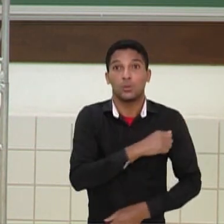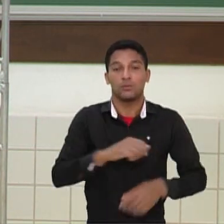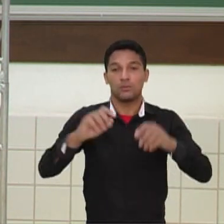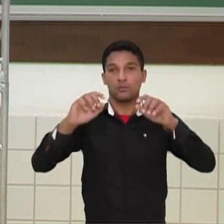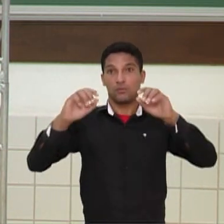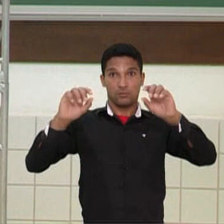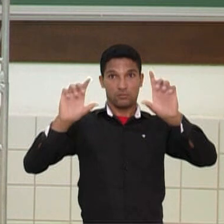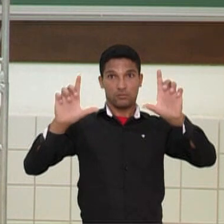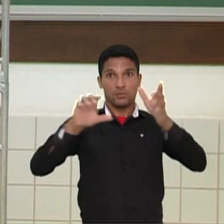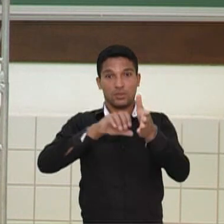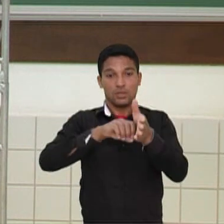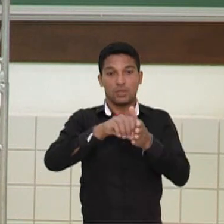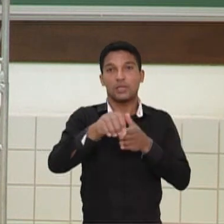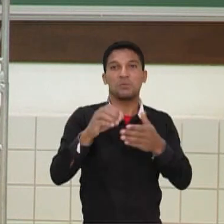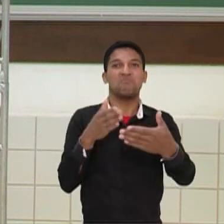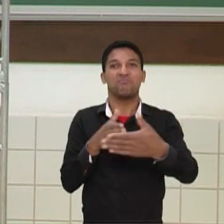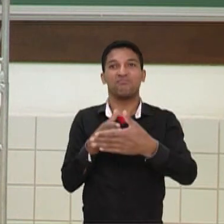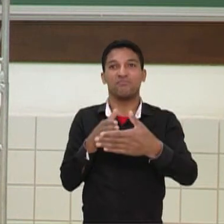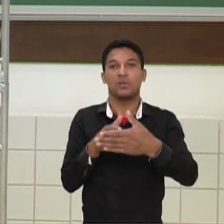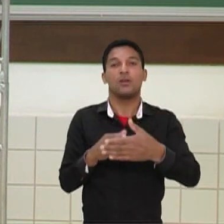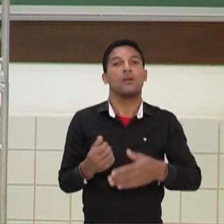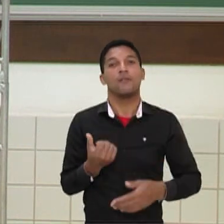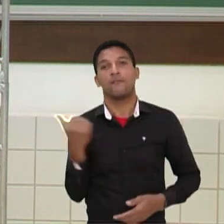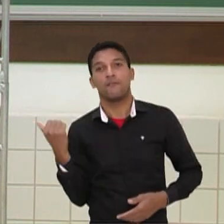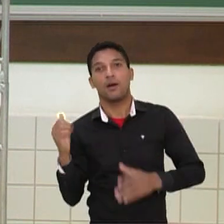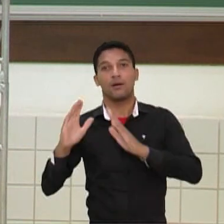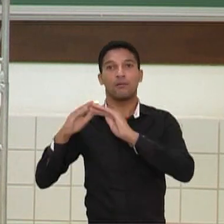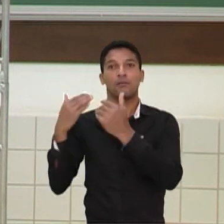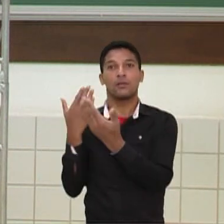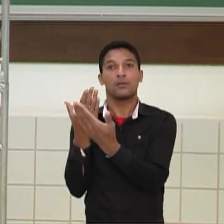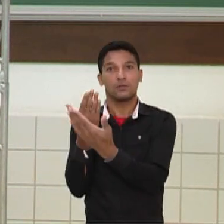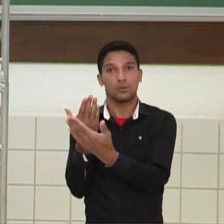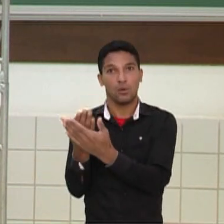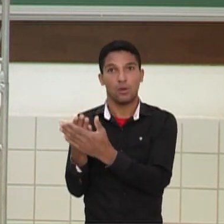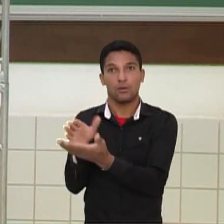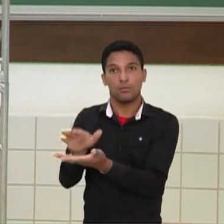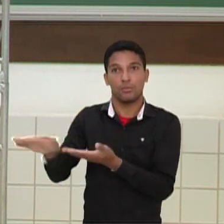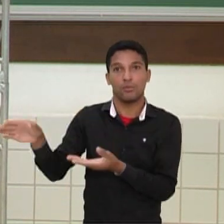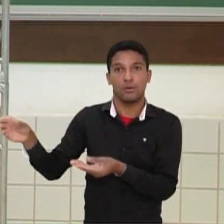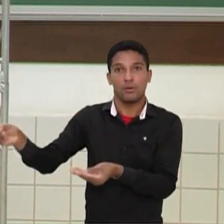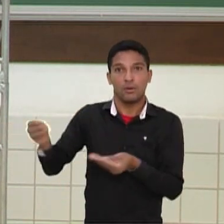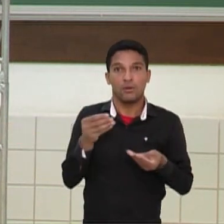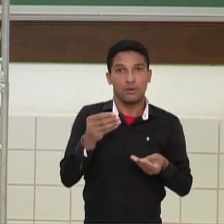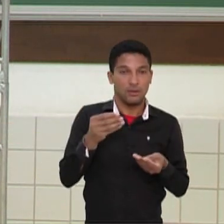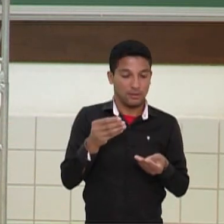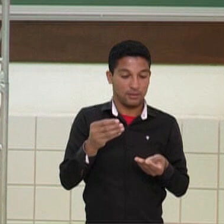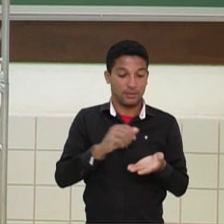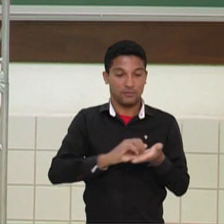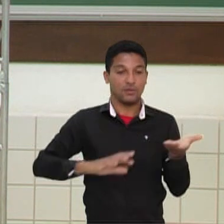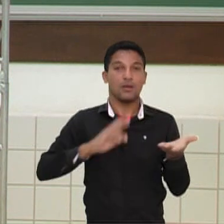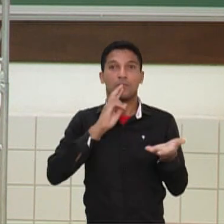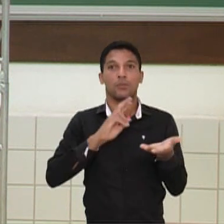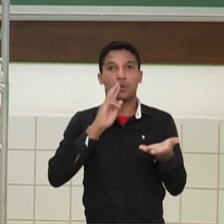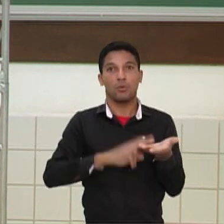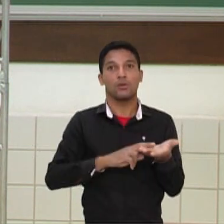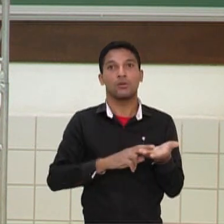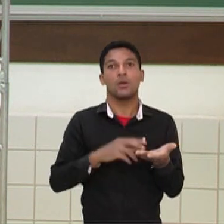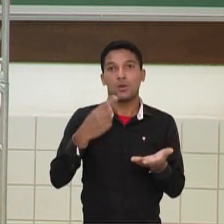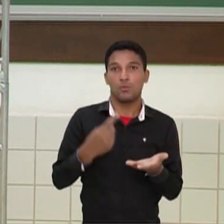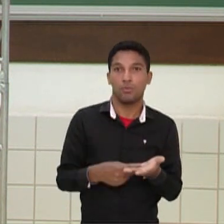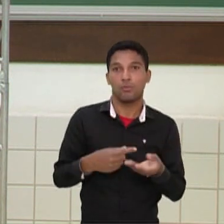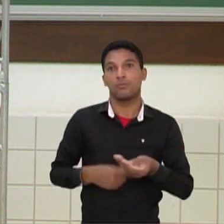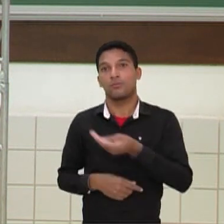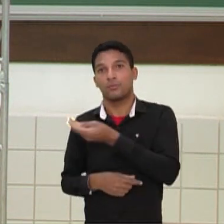escola para verificar qual é a melhor maneira de você estar indo buscar essas atividades, beleza? Tranquilo? Então vamos para a nossa aula.